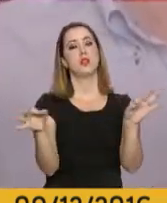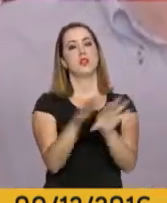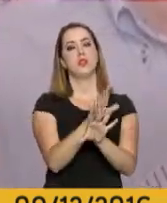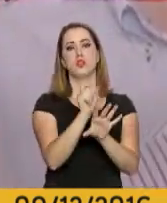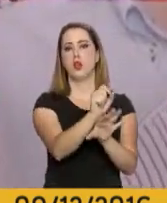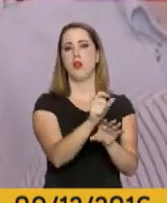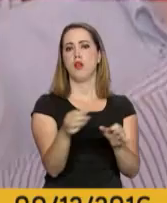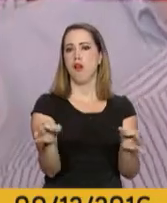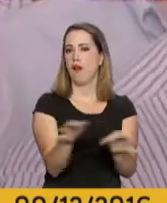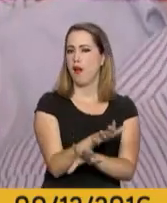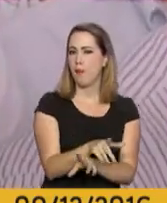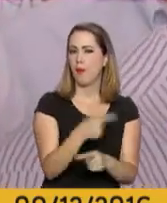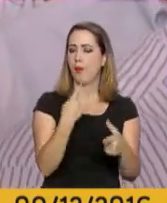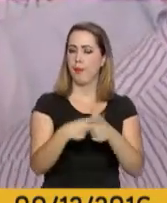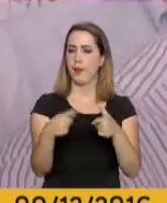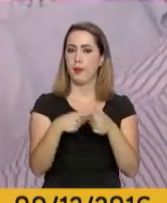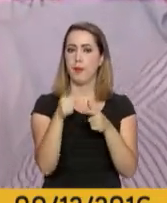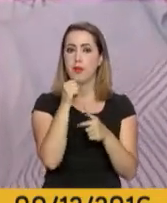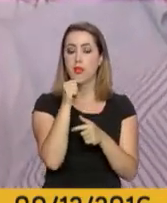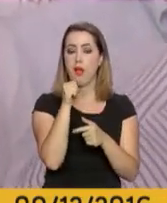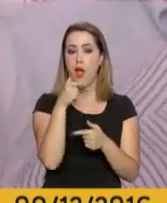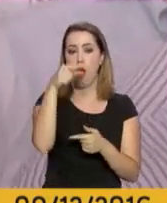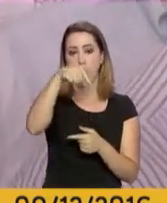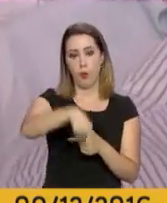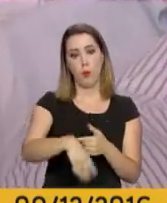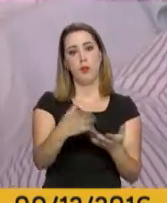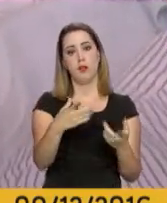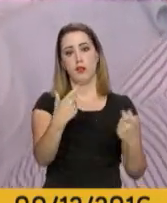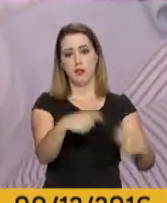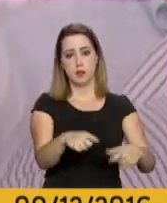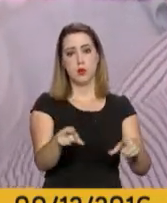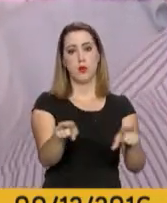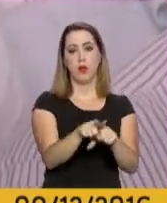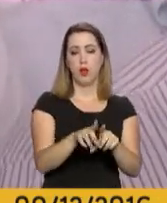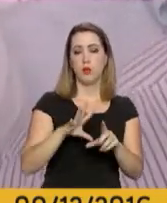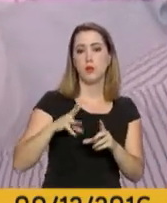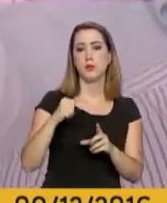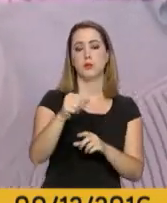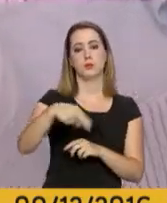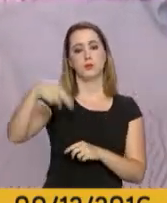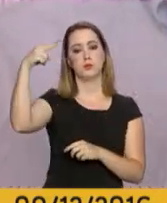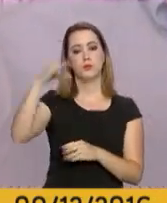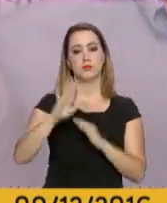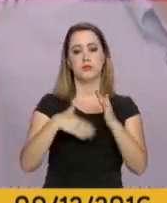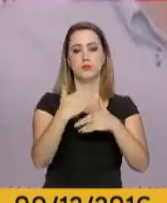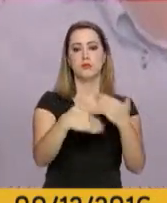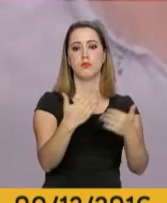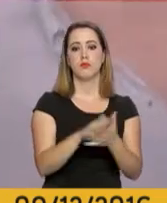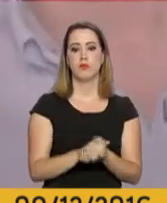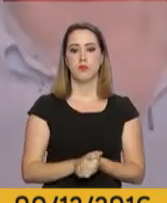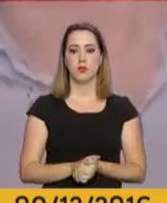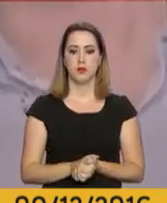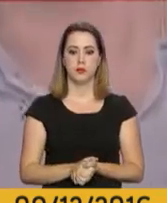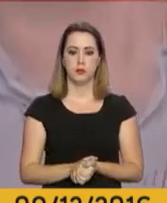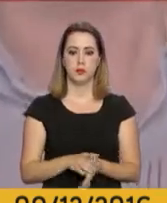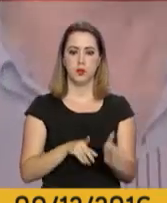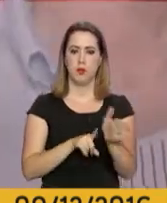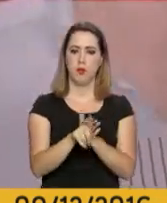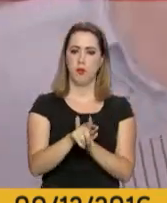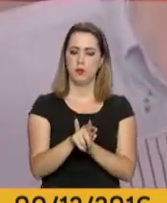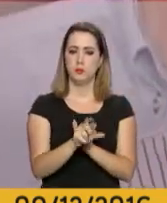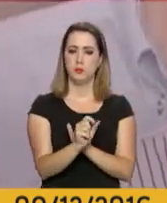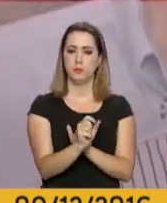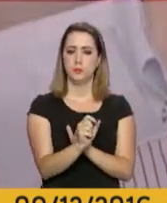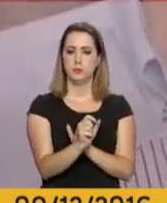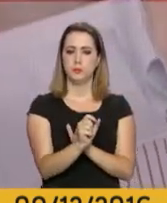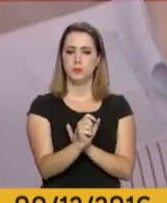ou tentar acabar com a crise hídrica nesta região em todo o nordeste está num passo avançadíssimo presente o que que o senhor diz em relação às